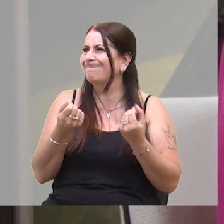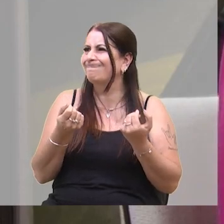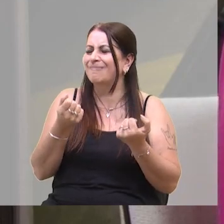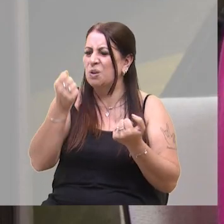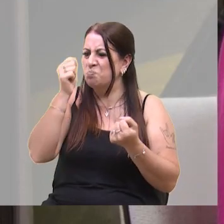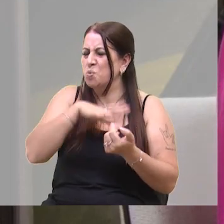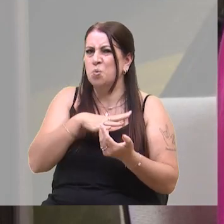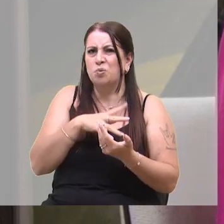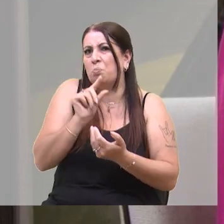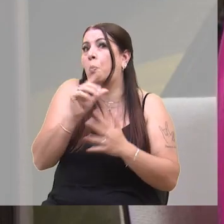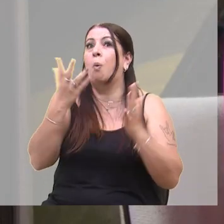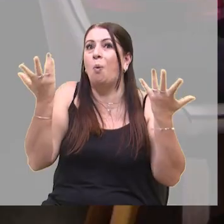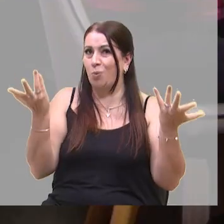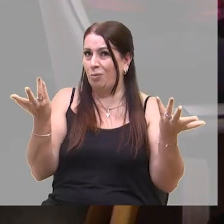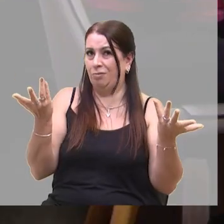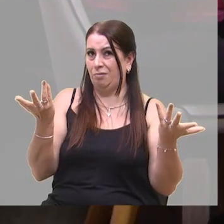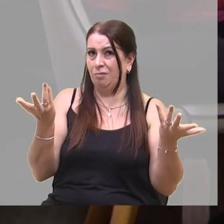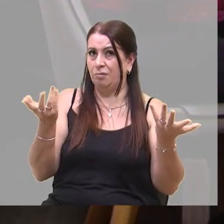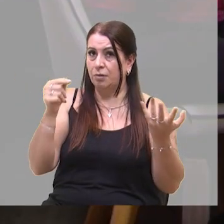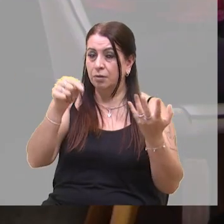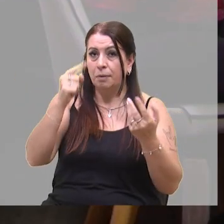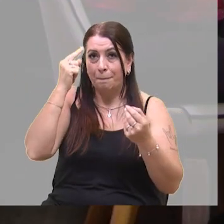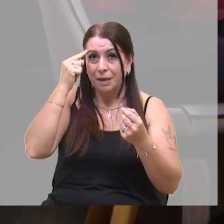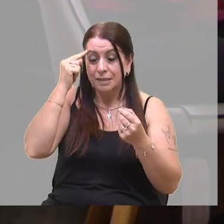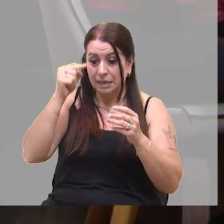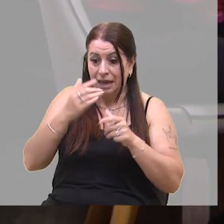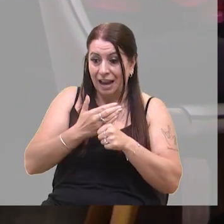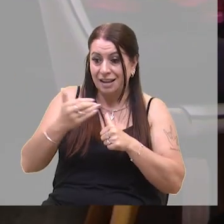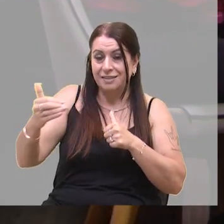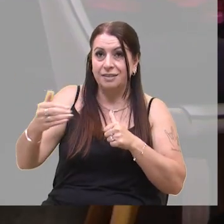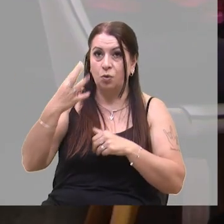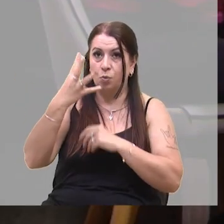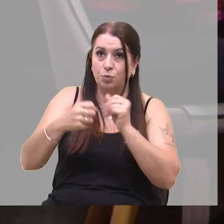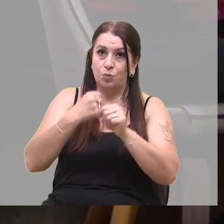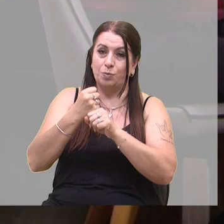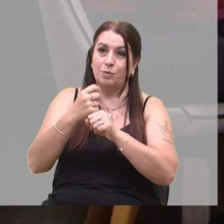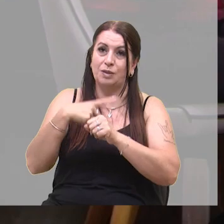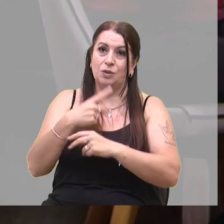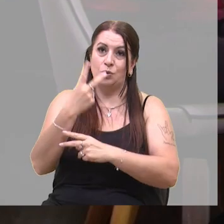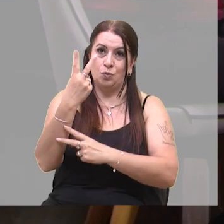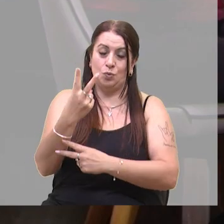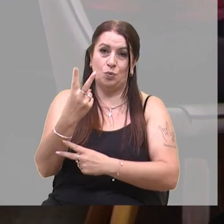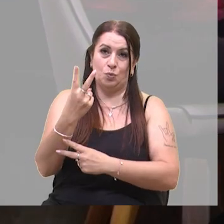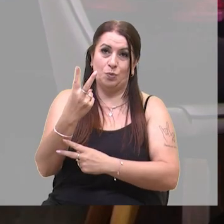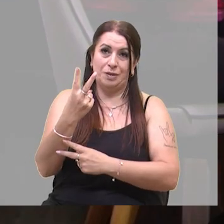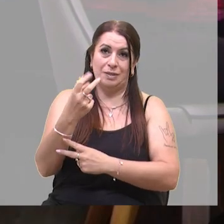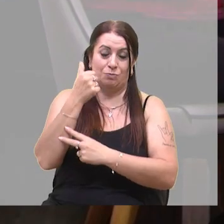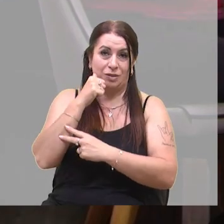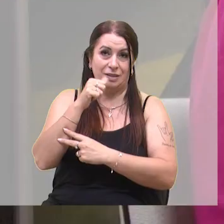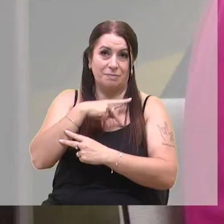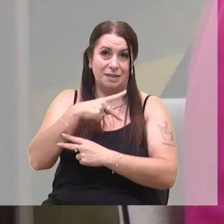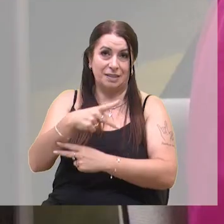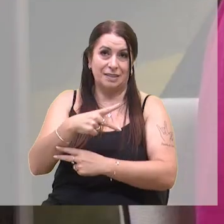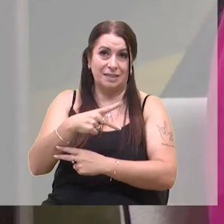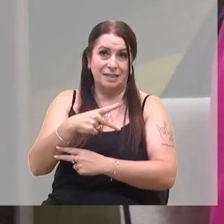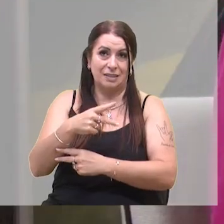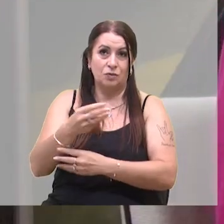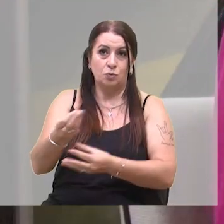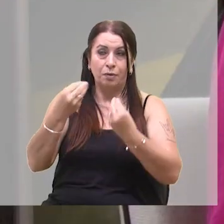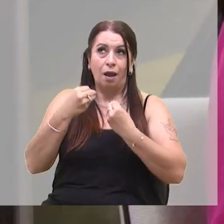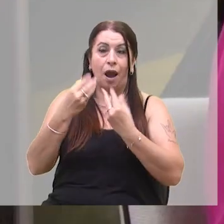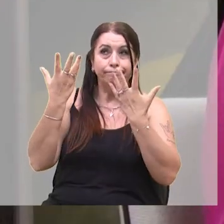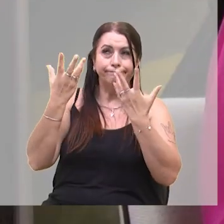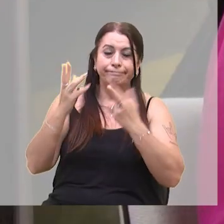mulheres presidentes dessa casa. É muito pouco. Absurdamente pouco. E quando a gente pensa que nesta legislatura, ou seja, em